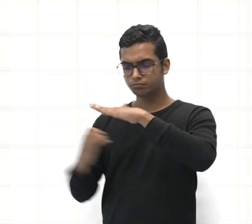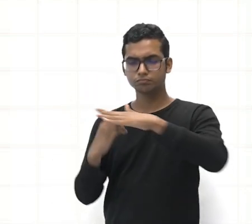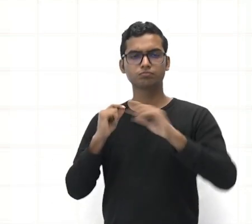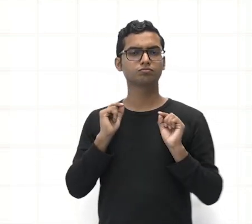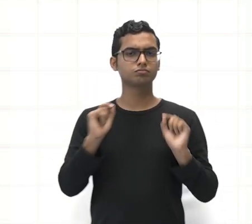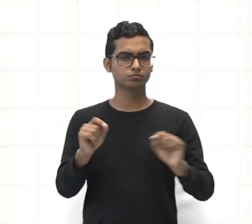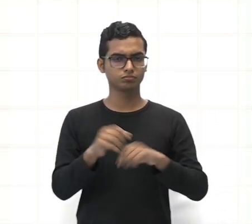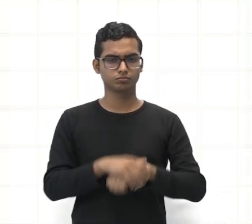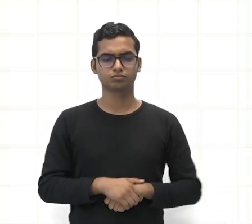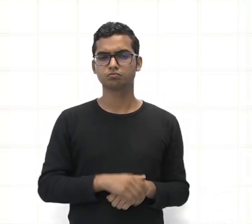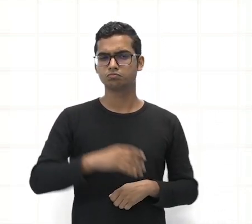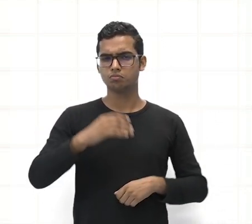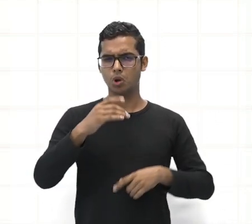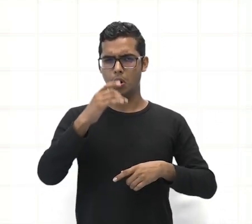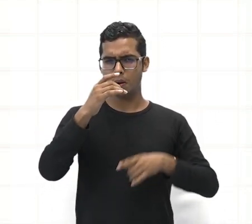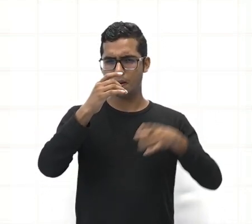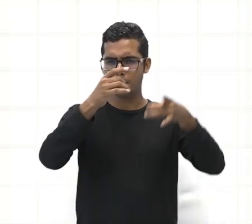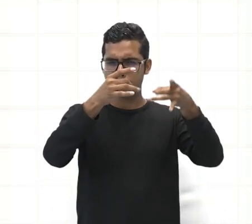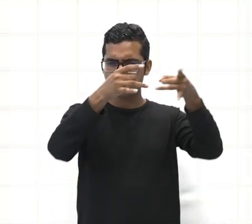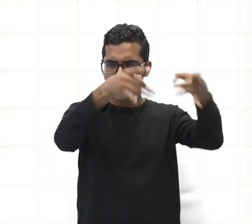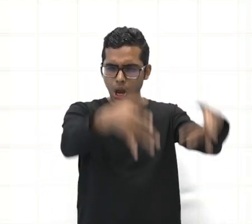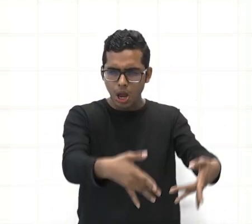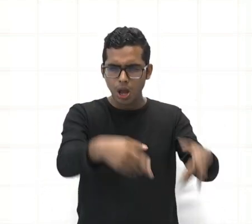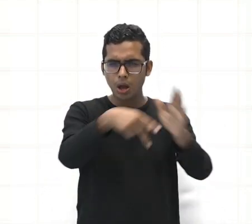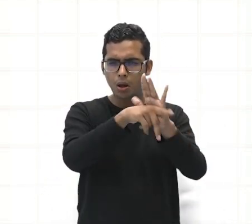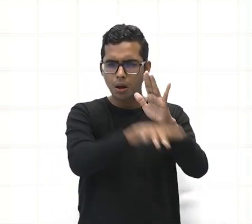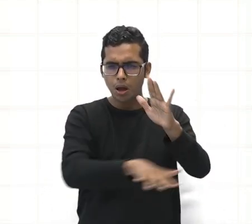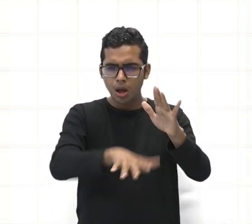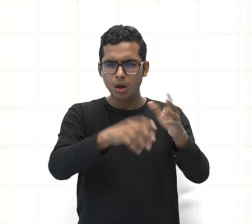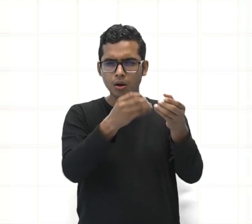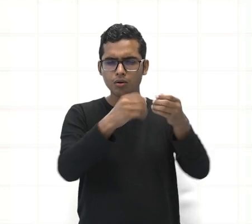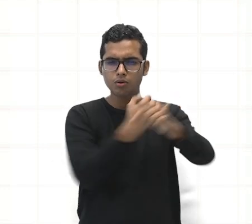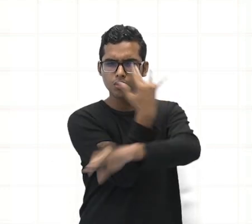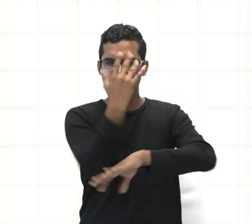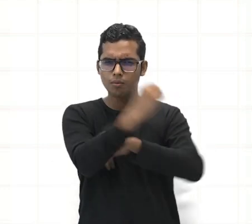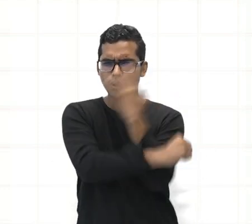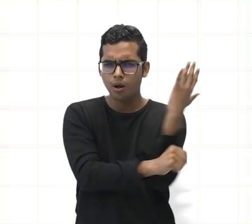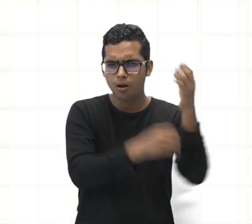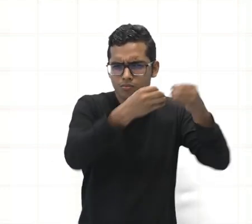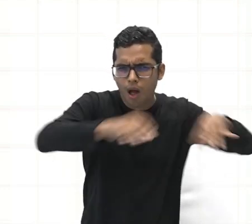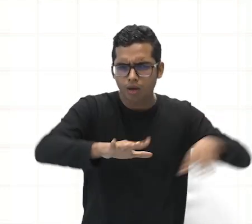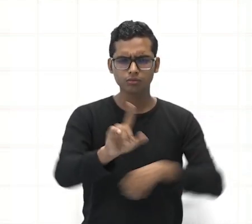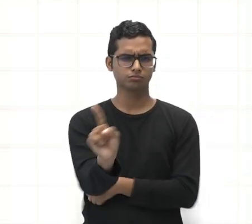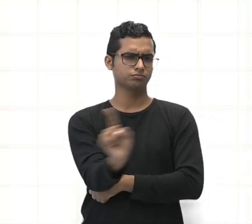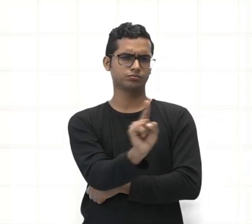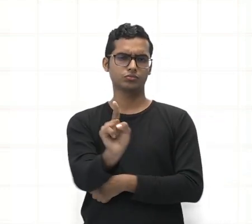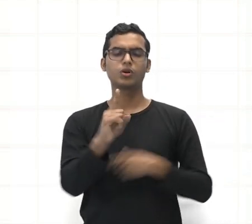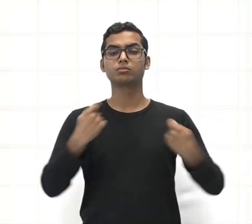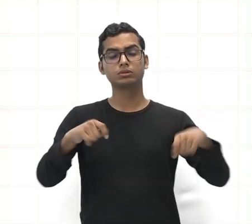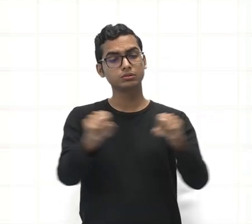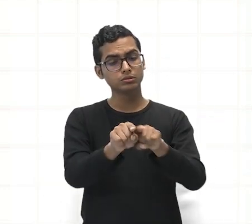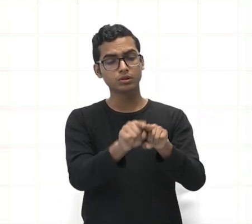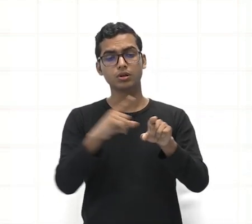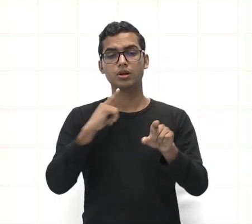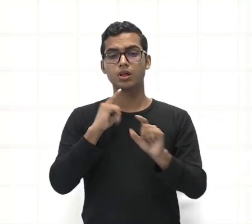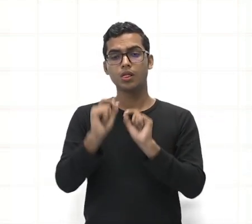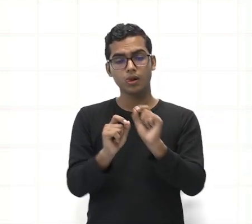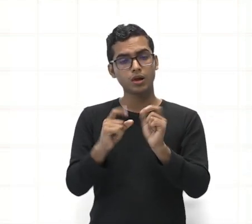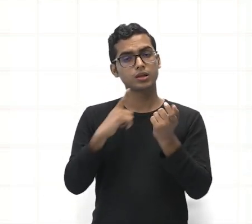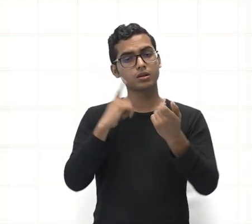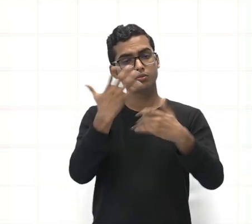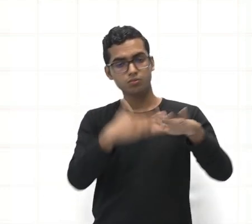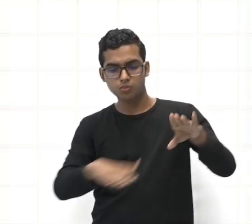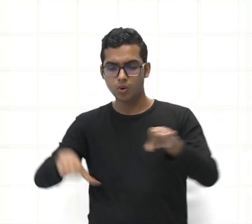existir degradando o meio ambiente ou oferecendo mais condições de trabalho. E social, que é a equidade